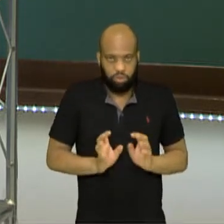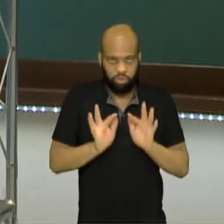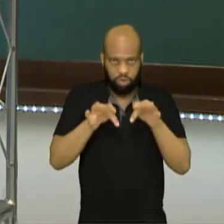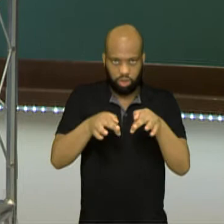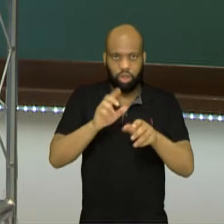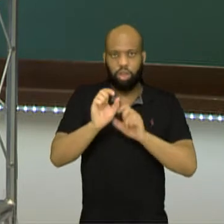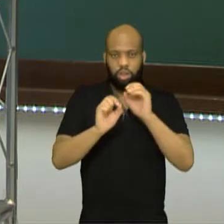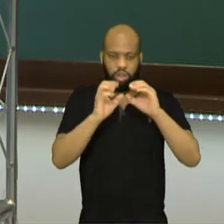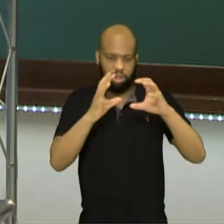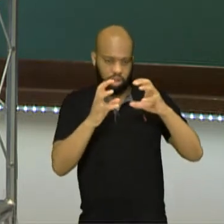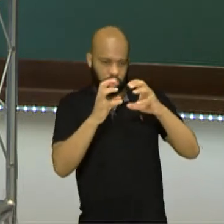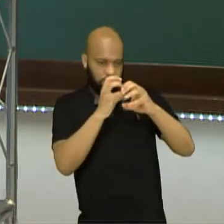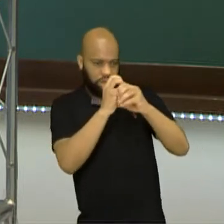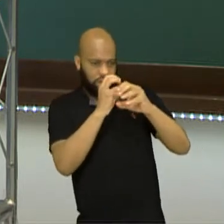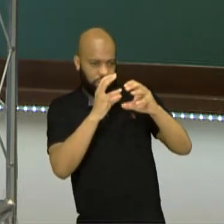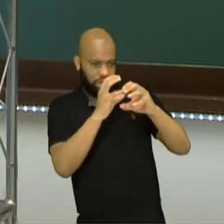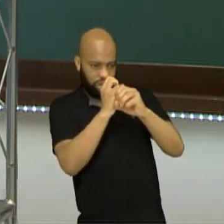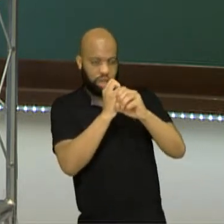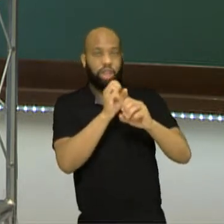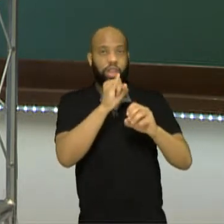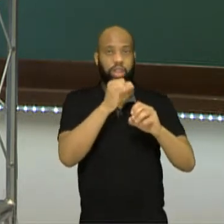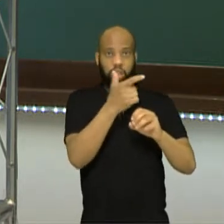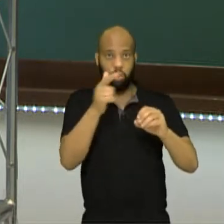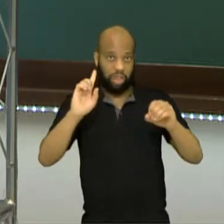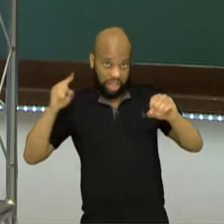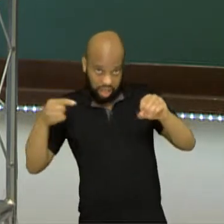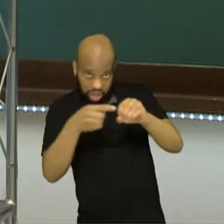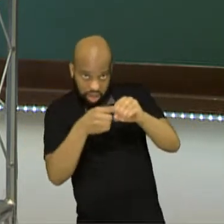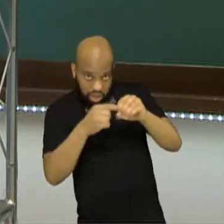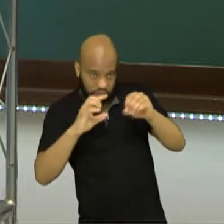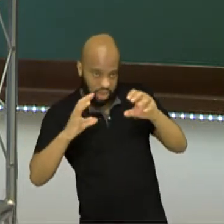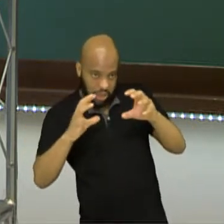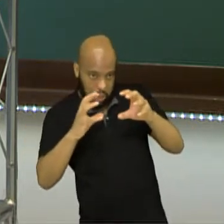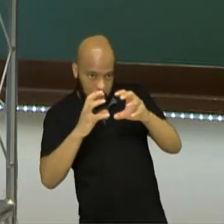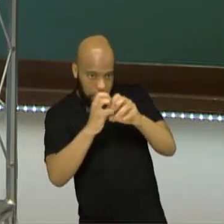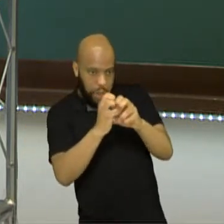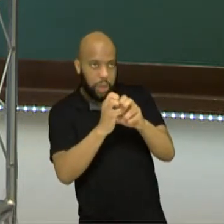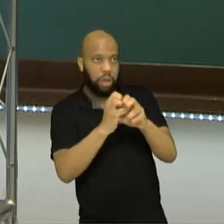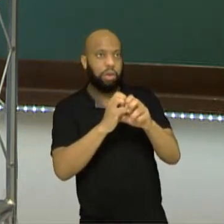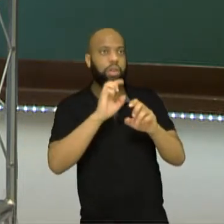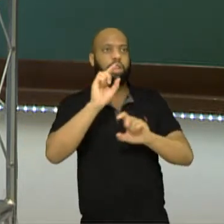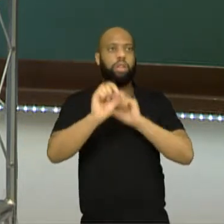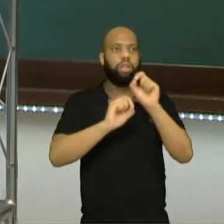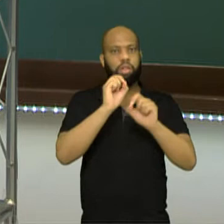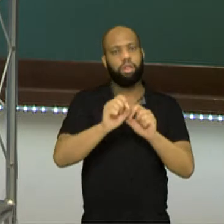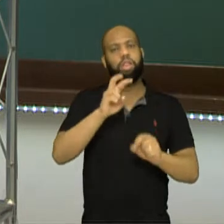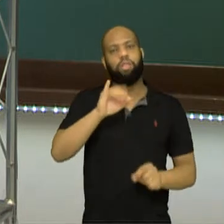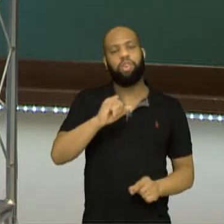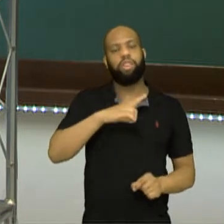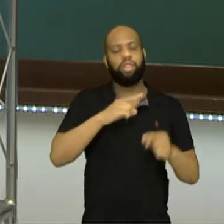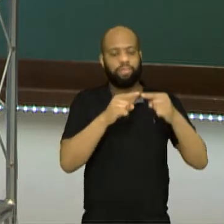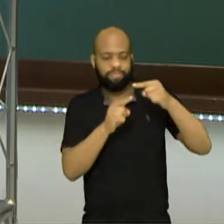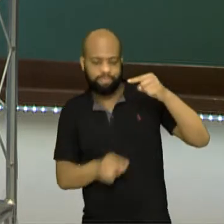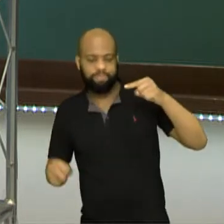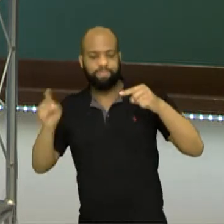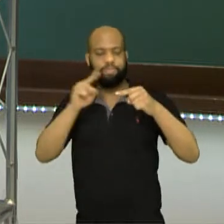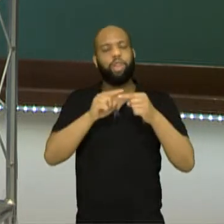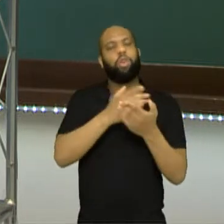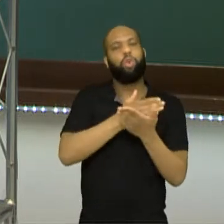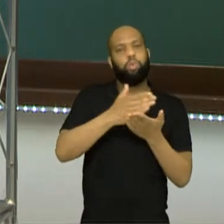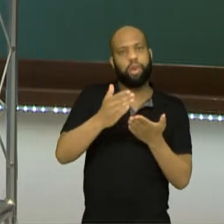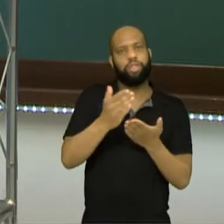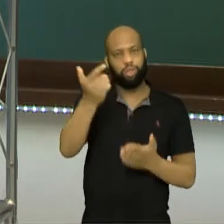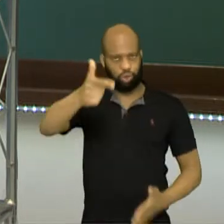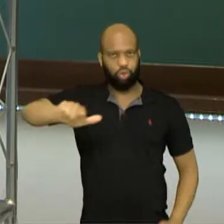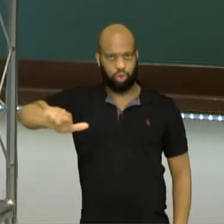dele, né? E não havendo a fecundação, logicamente ele vai dar ordem de um novo processo de